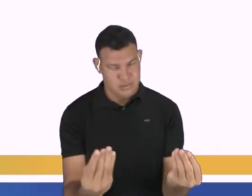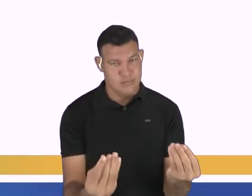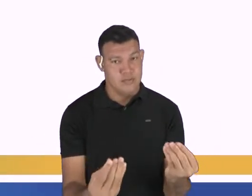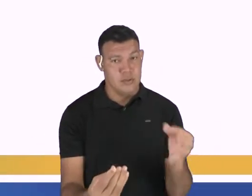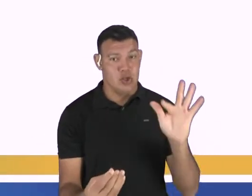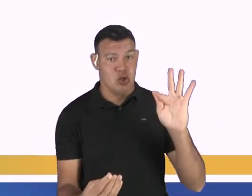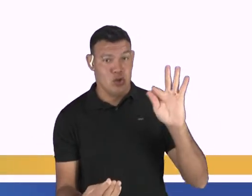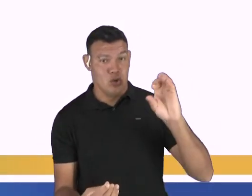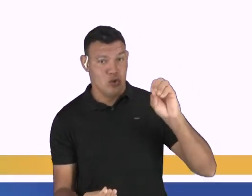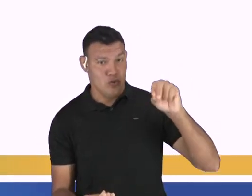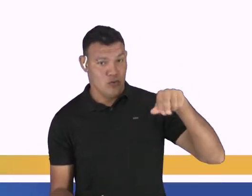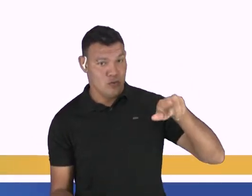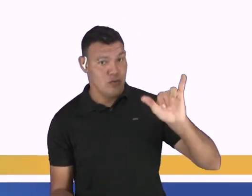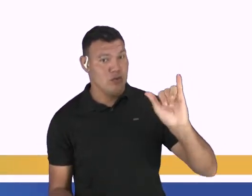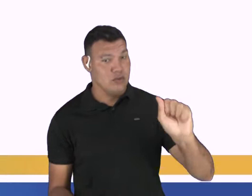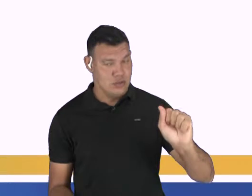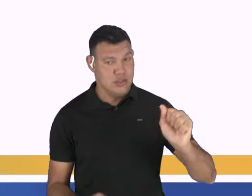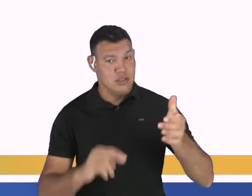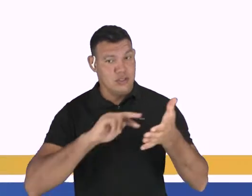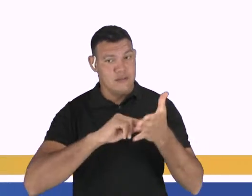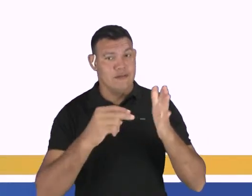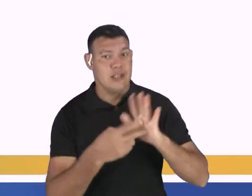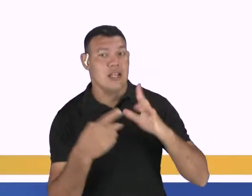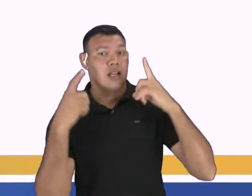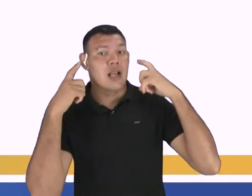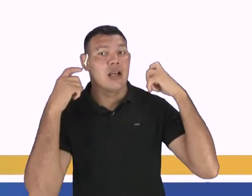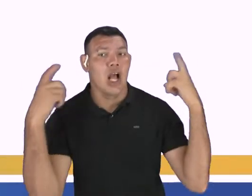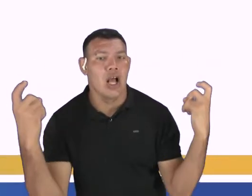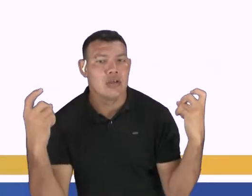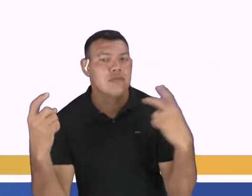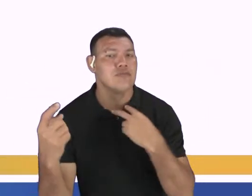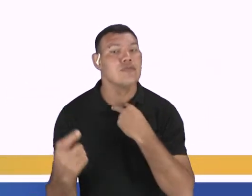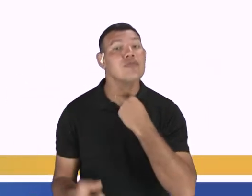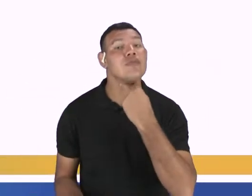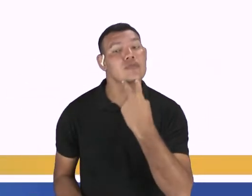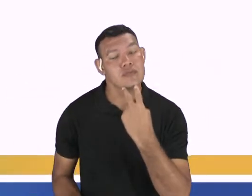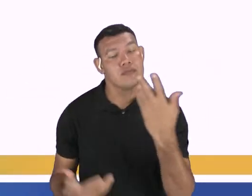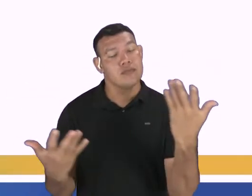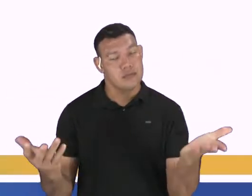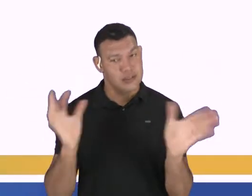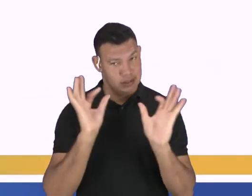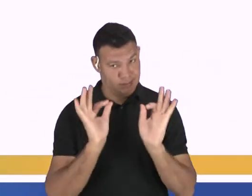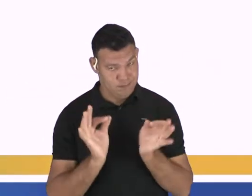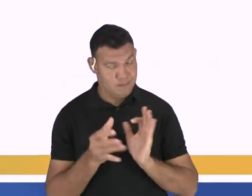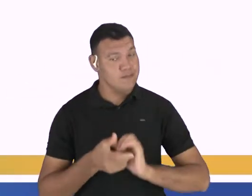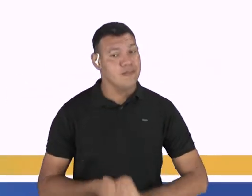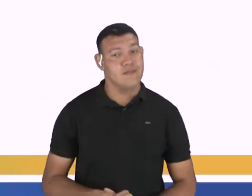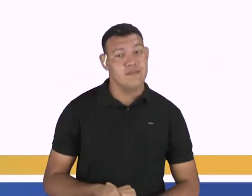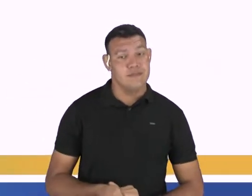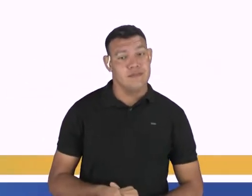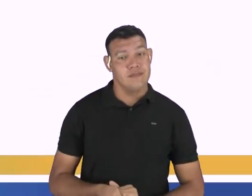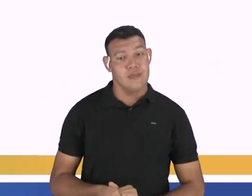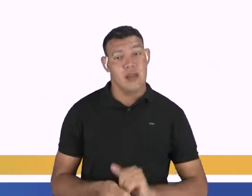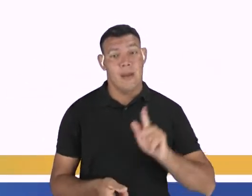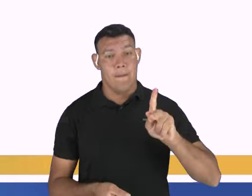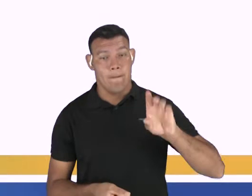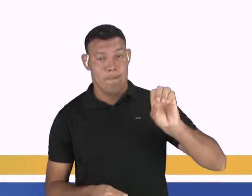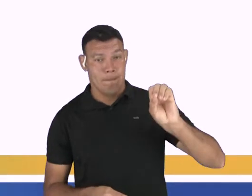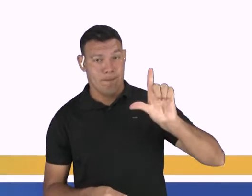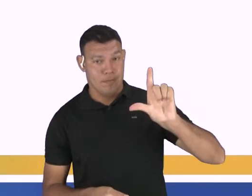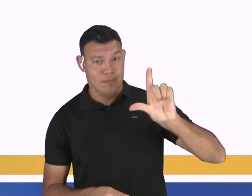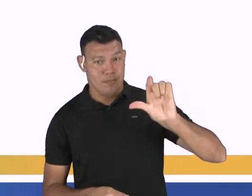som, relativo à voz. Certo? Em outras palavras, a polifonia